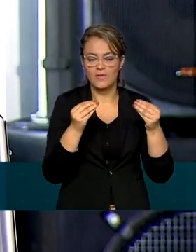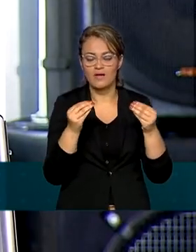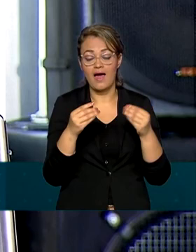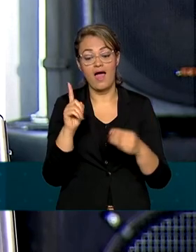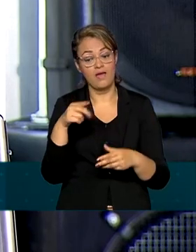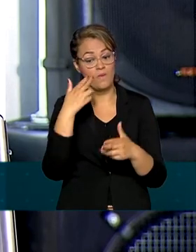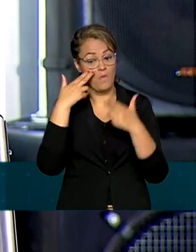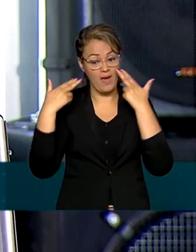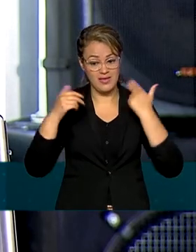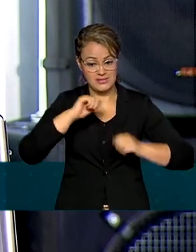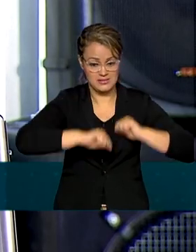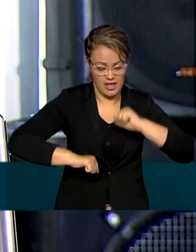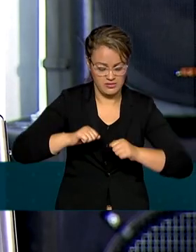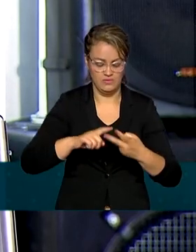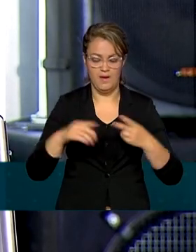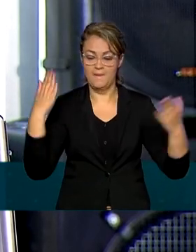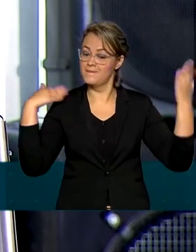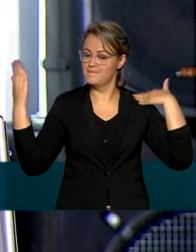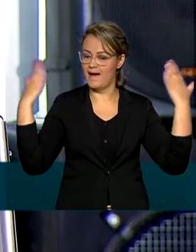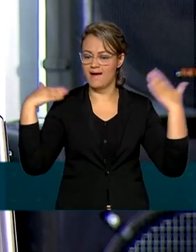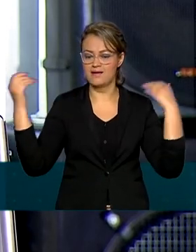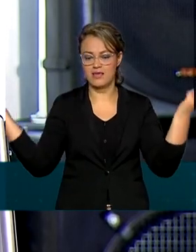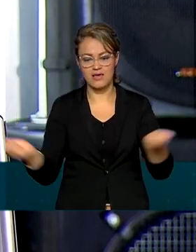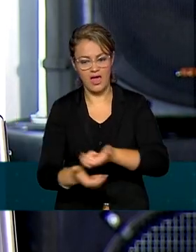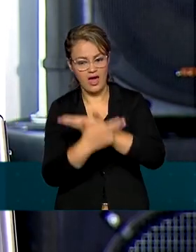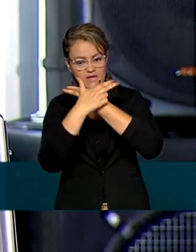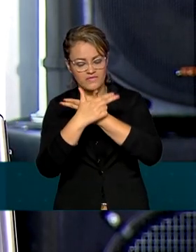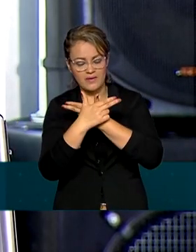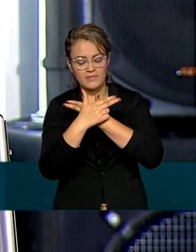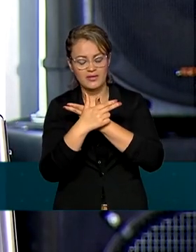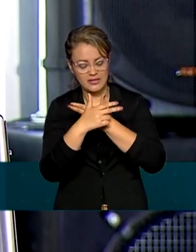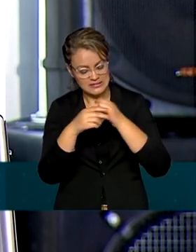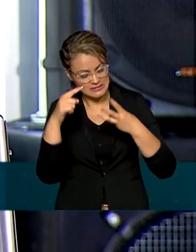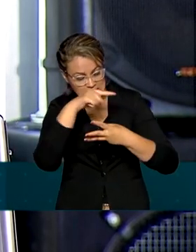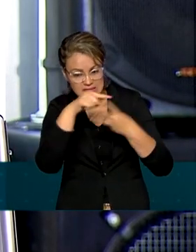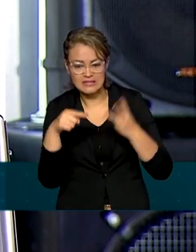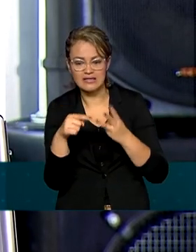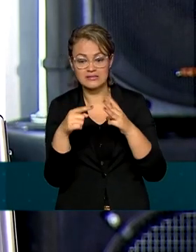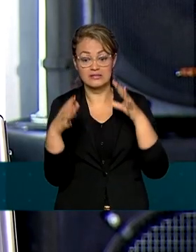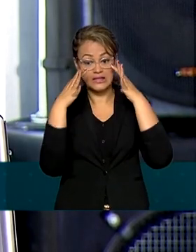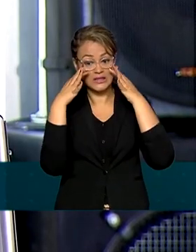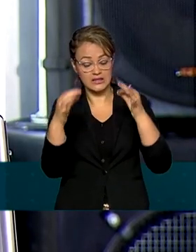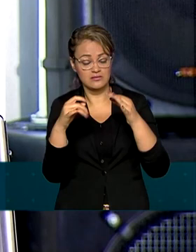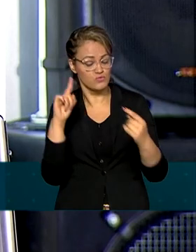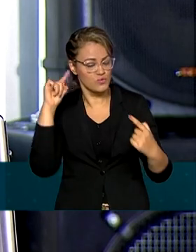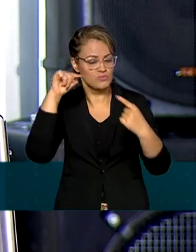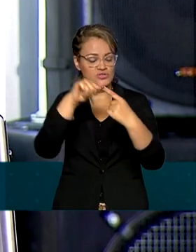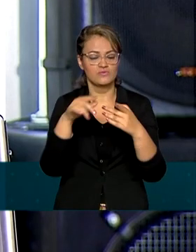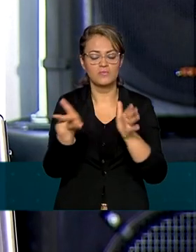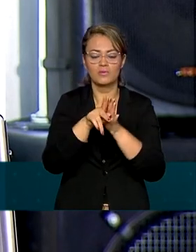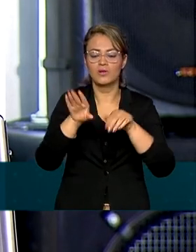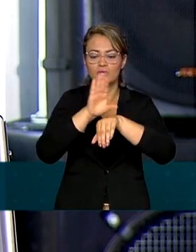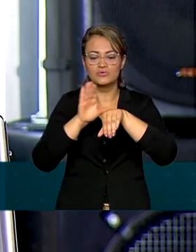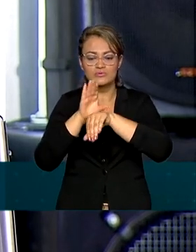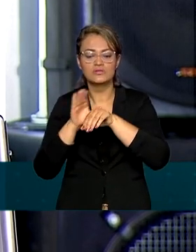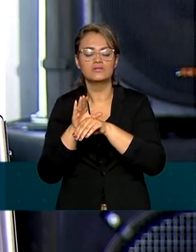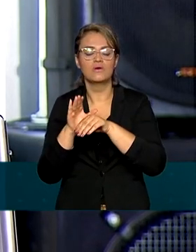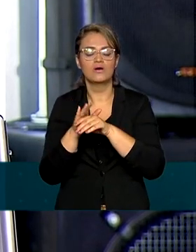Exército, a Marinha e a Força Aérea mantêm o foco em suas missões constitucionais,